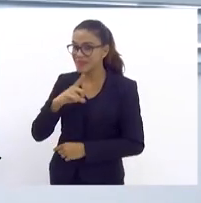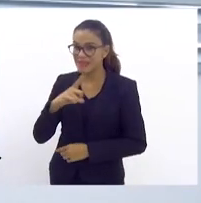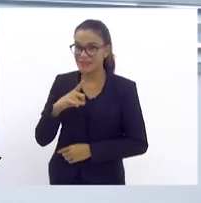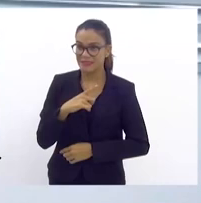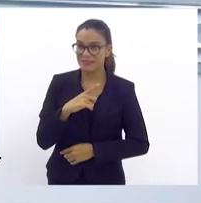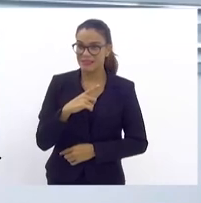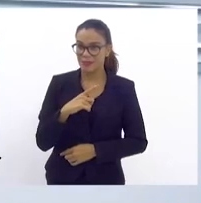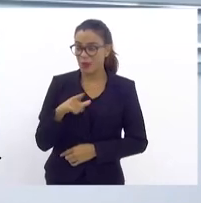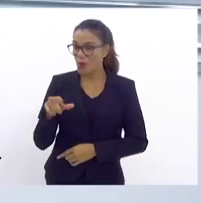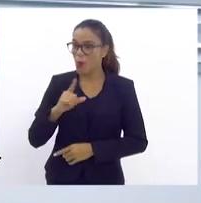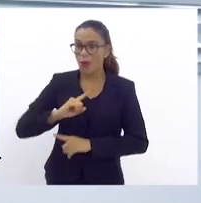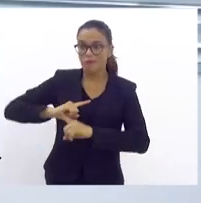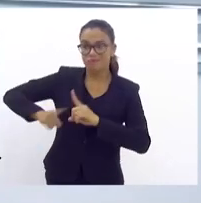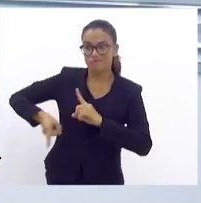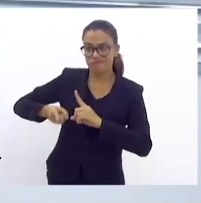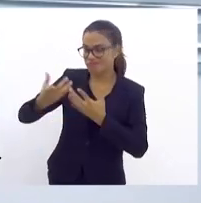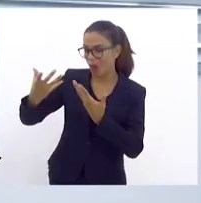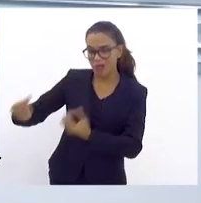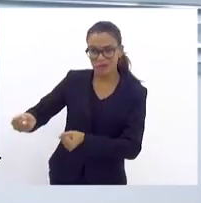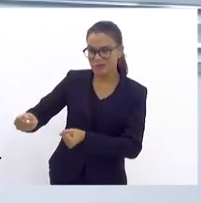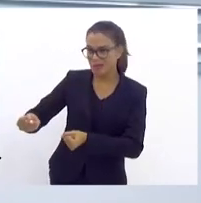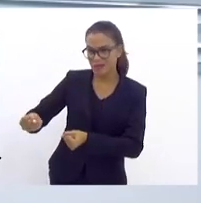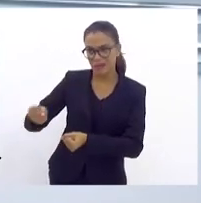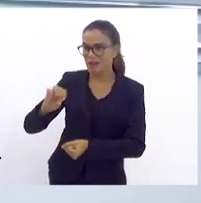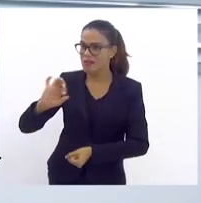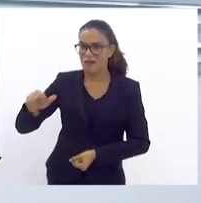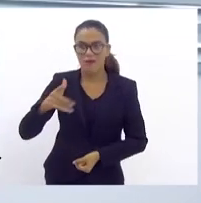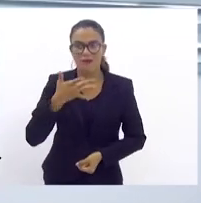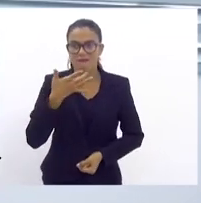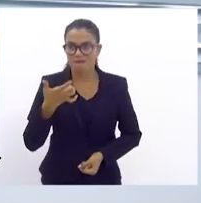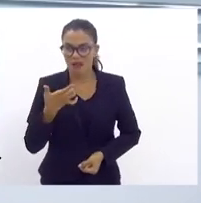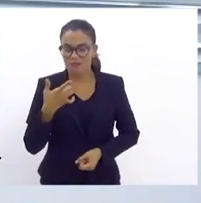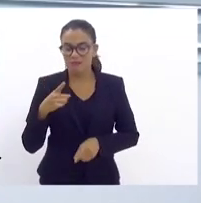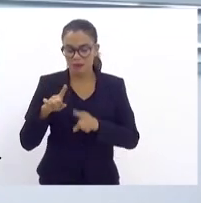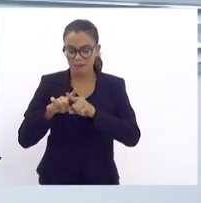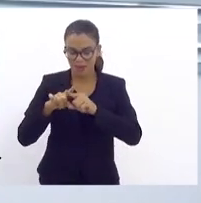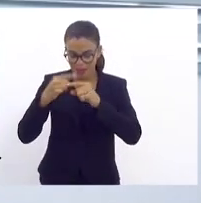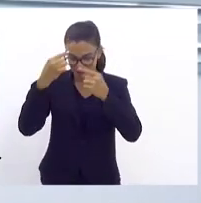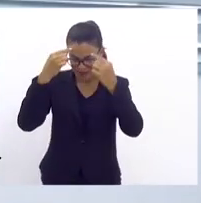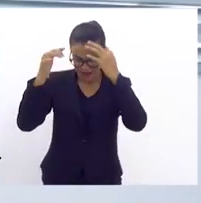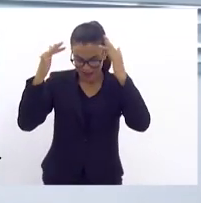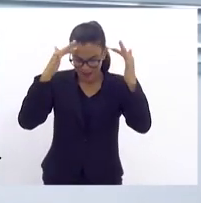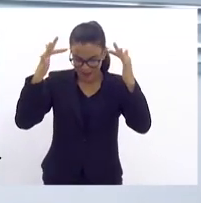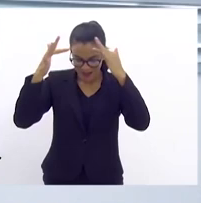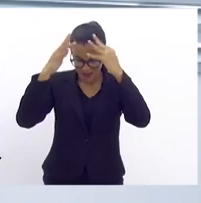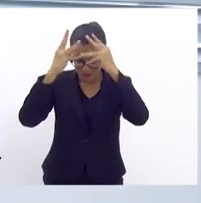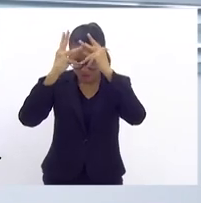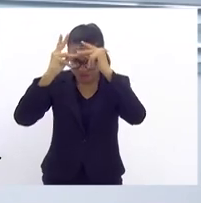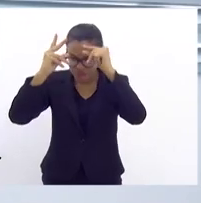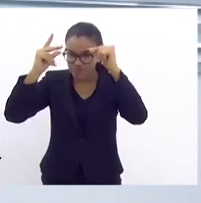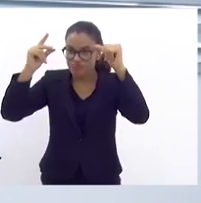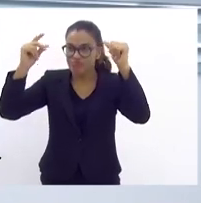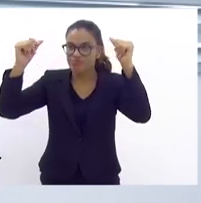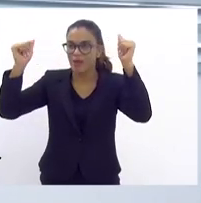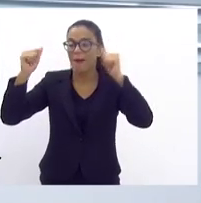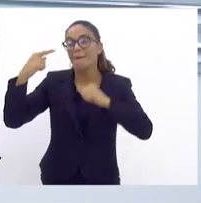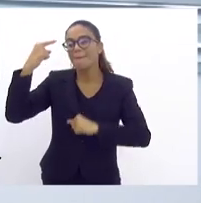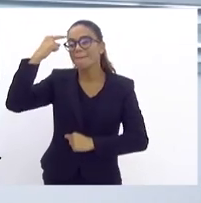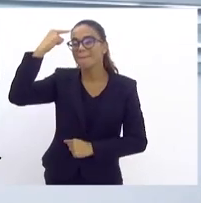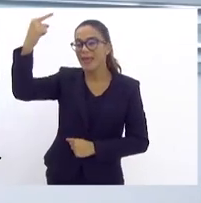uma negação não é fácil desconstruir tudo aquilo que a gente constrói quando a gente pensa